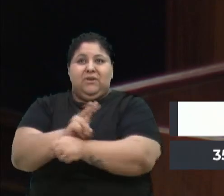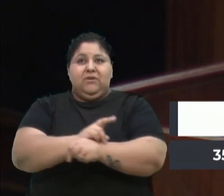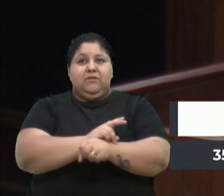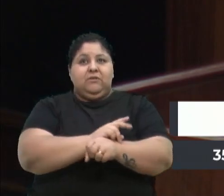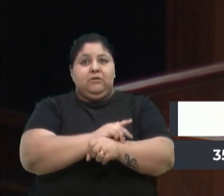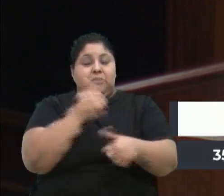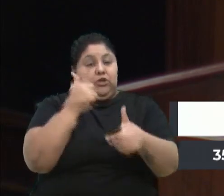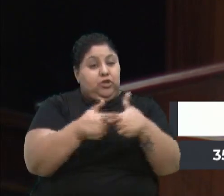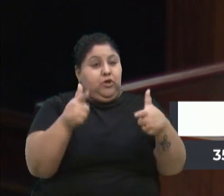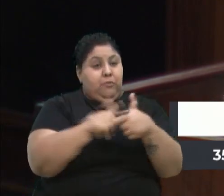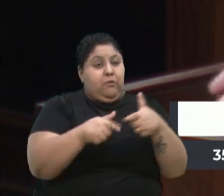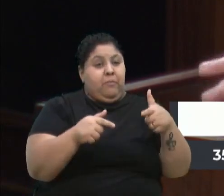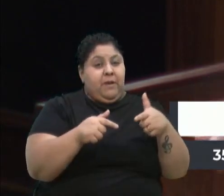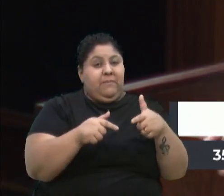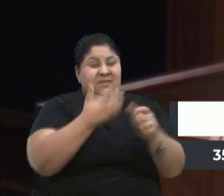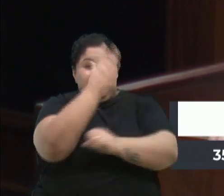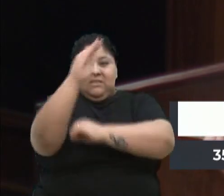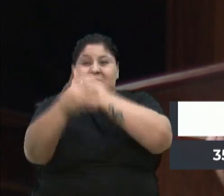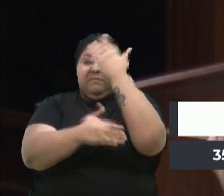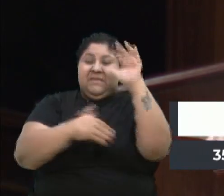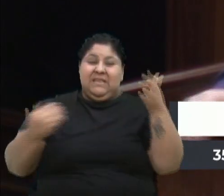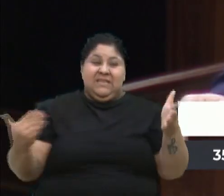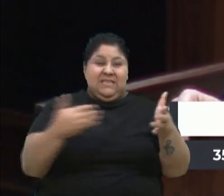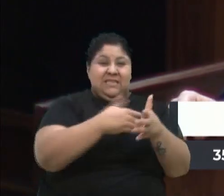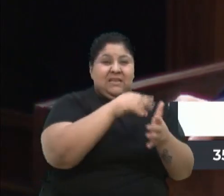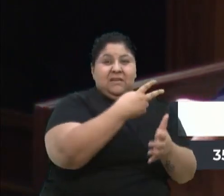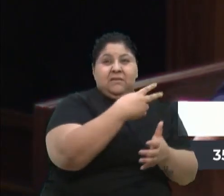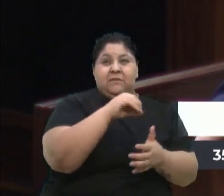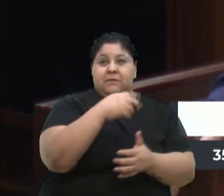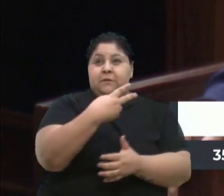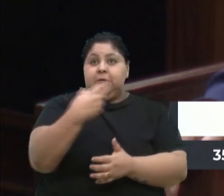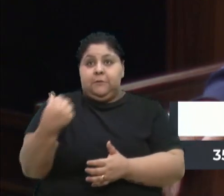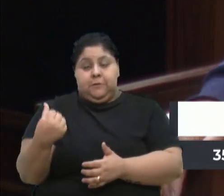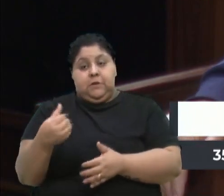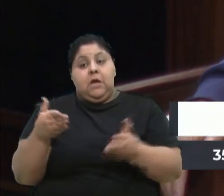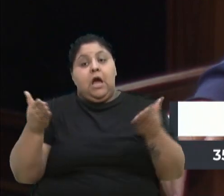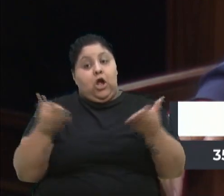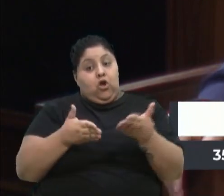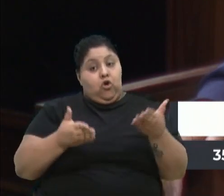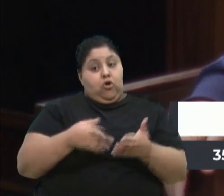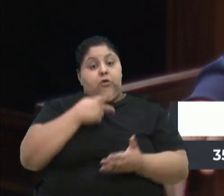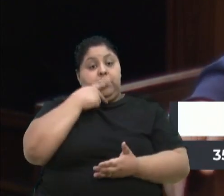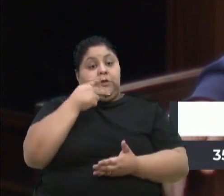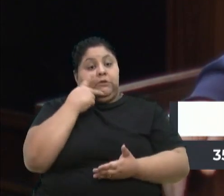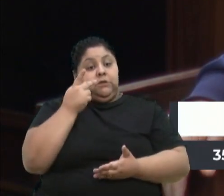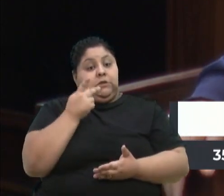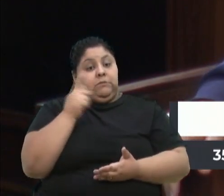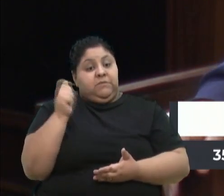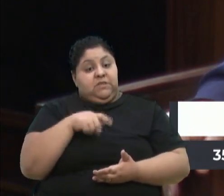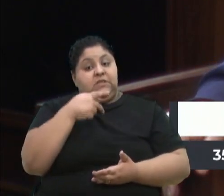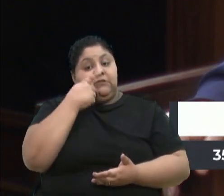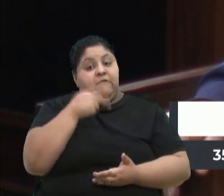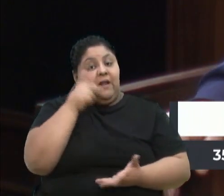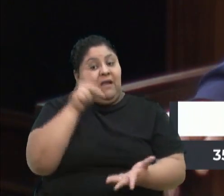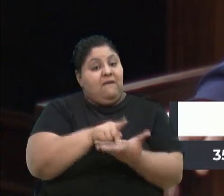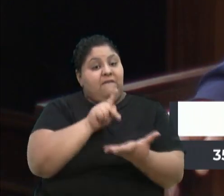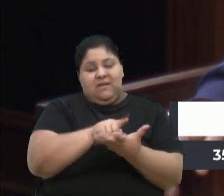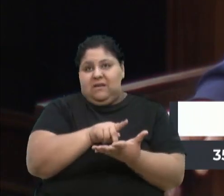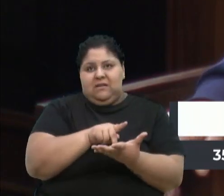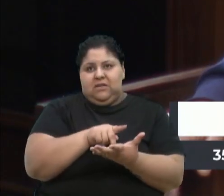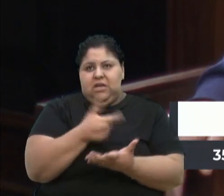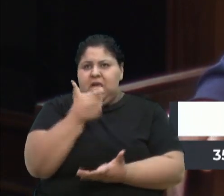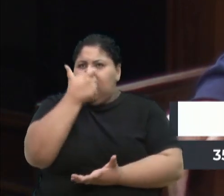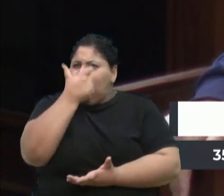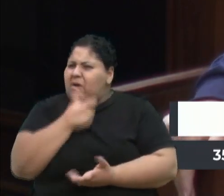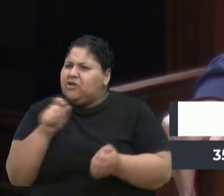disso? Não é minha pauta aqui agora, mas a gente tem que restabelecer a verdade, porque parece que não está sendo feito nada. Né? E está